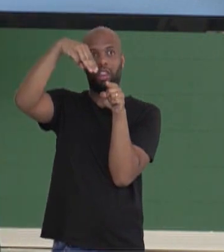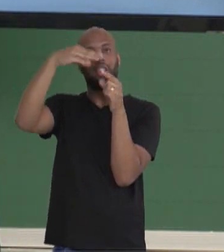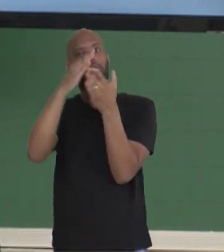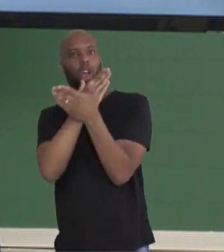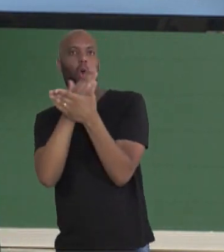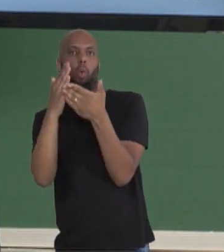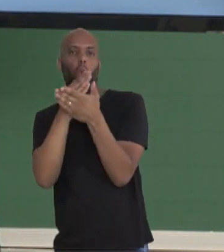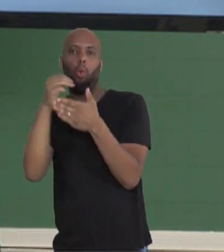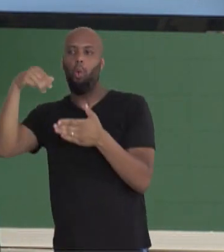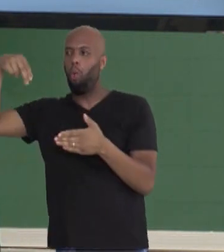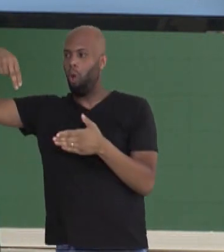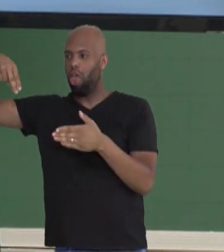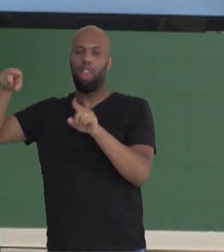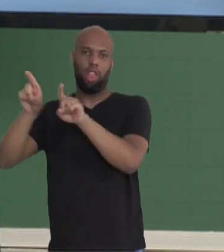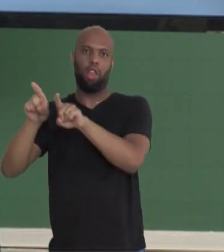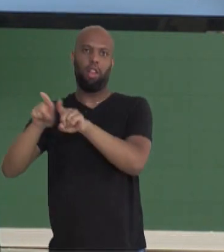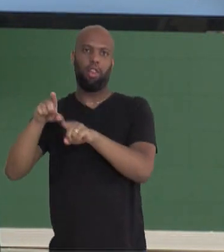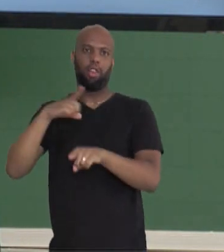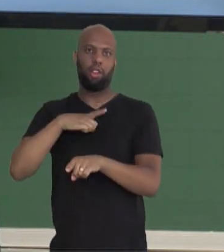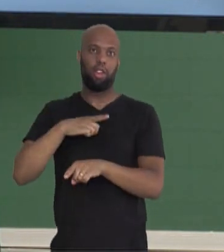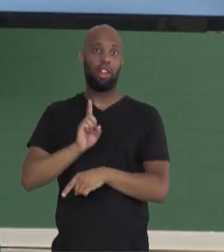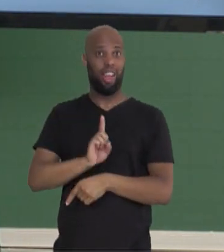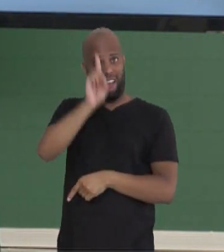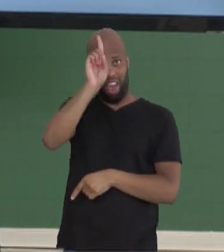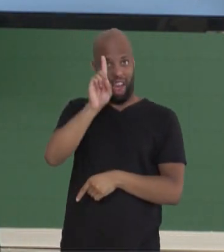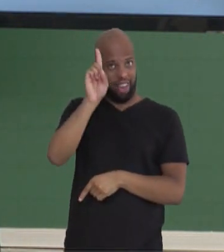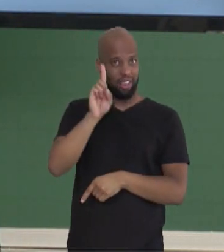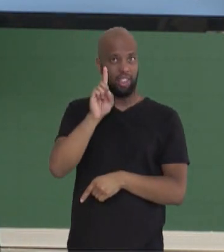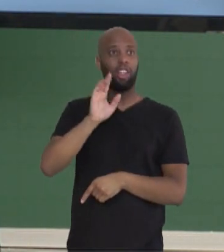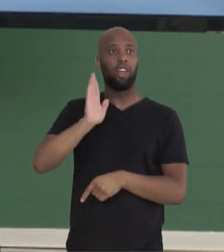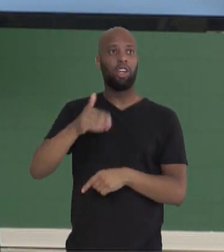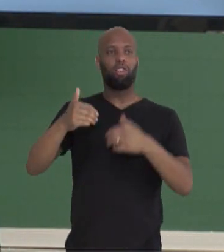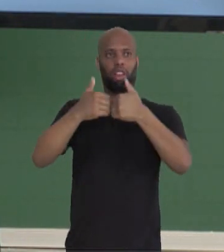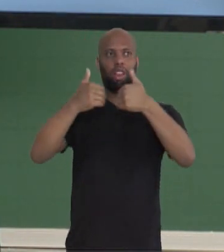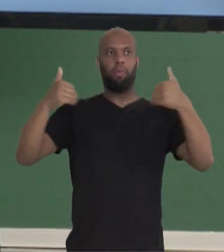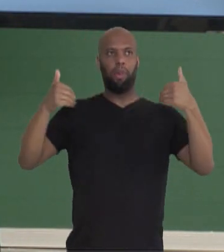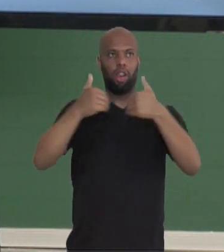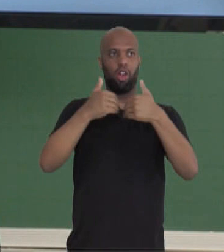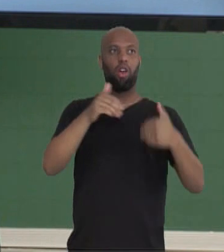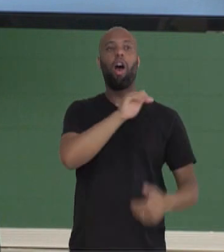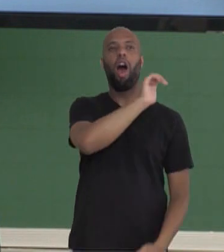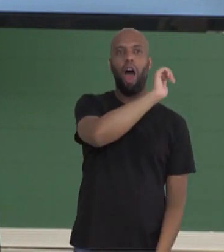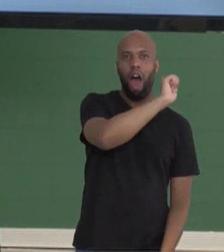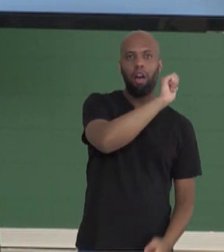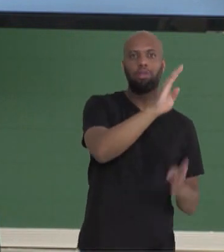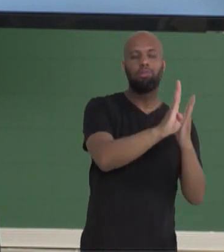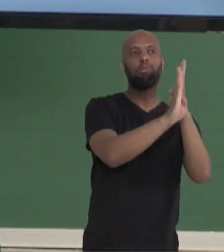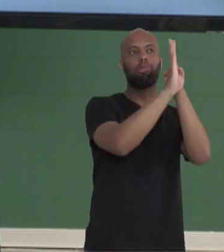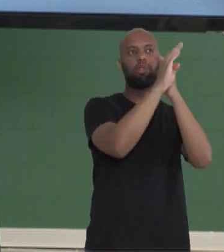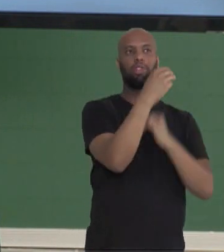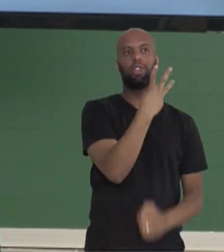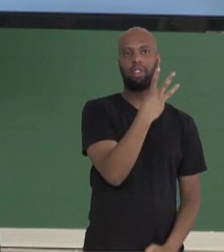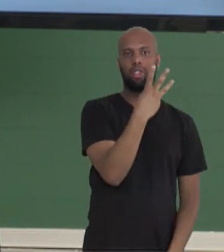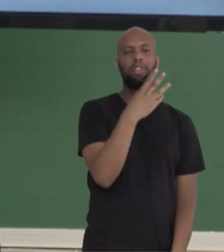vezes o termo N, tá? Nesse caso aqui, a gente já separou. Ó. Quanto vale o termo A dessa função? 3. Quanto vale o